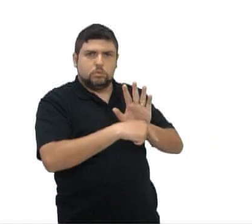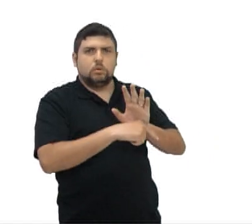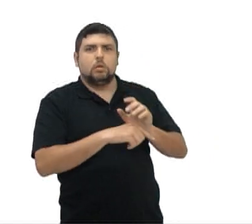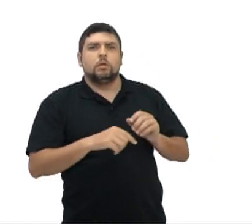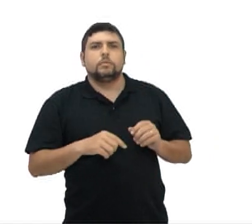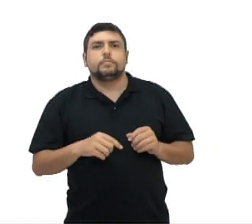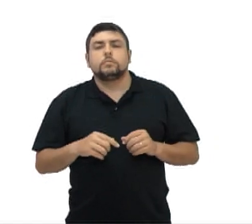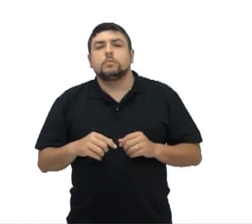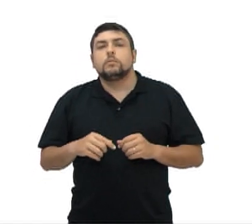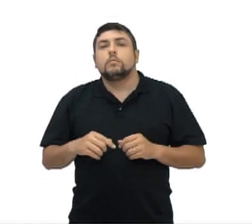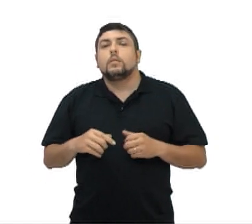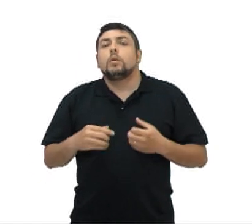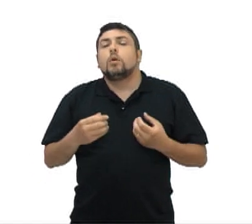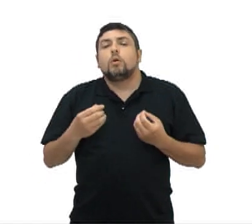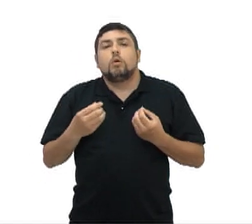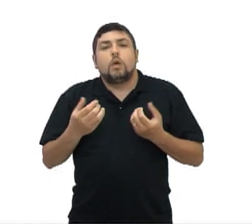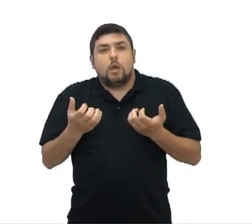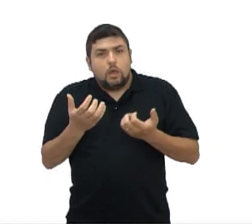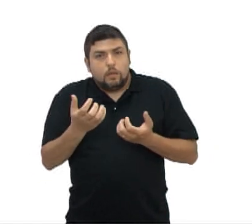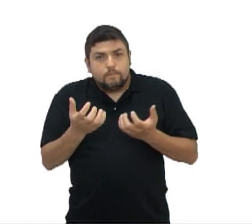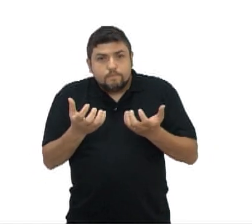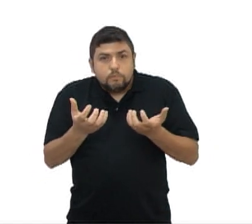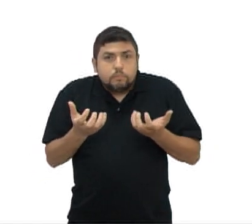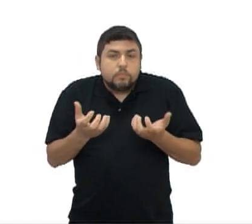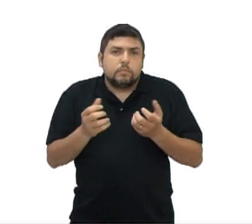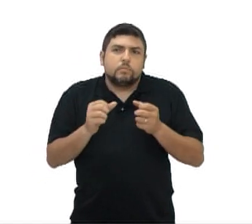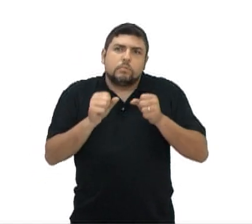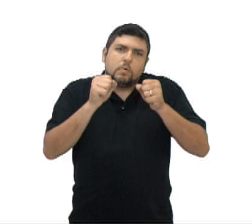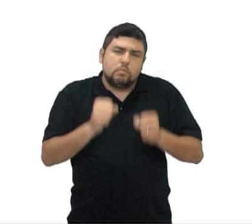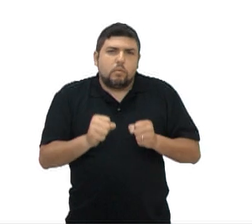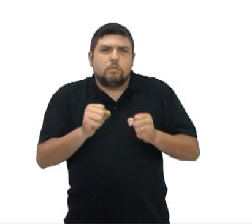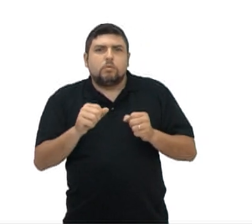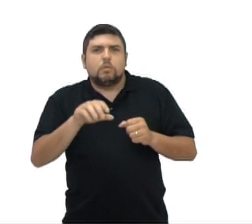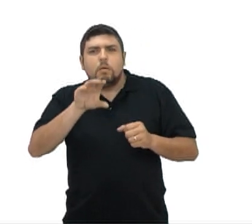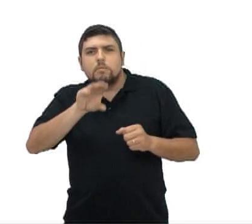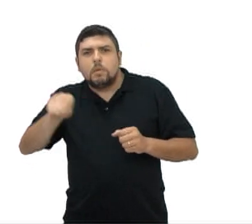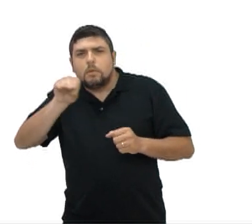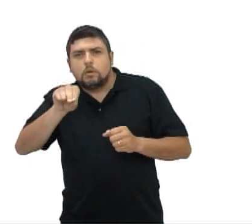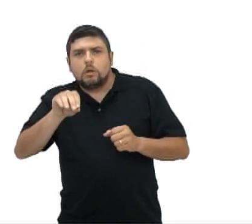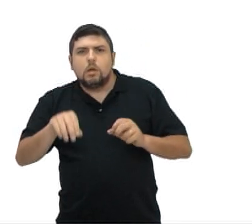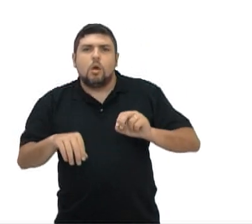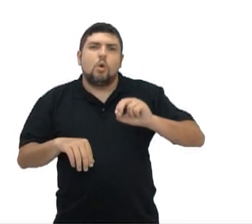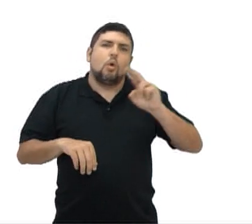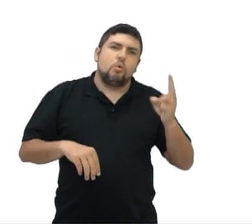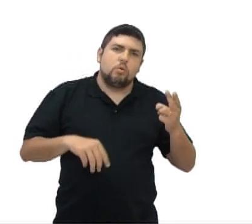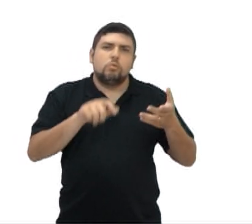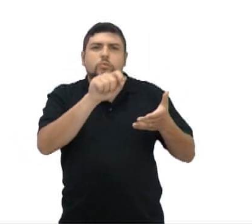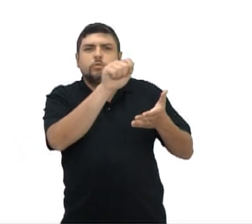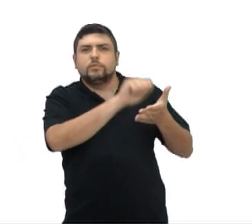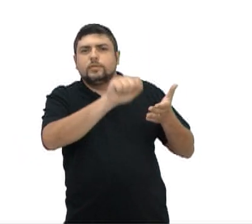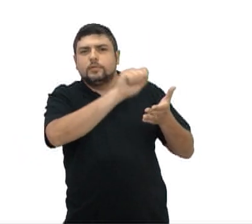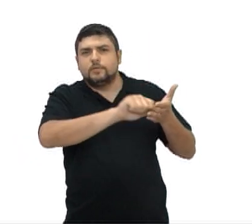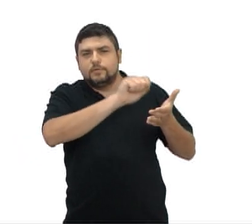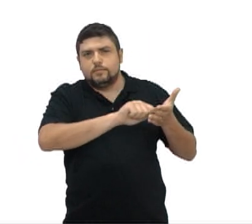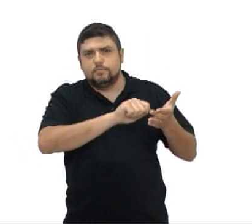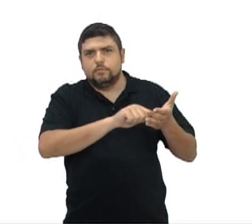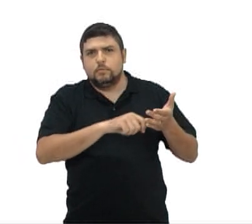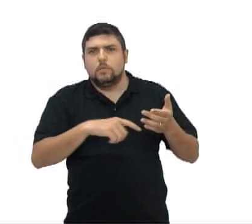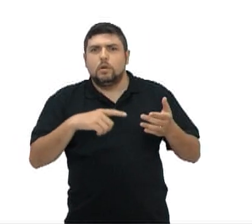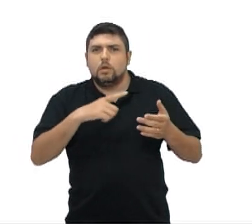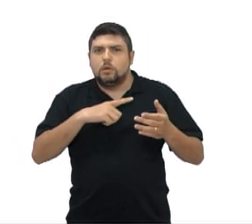Ele faz parte do domínio social da comunicação, pode ser oral ou escrito. Ele parte do princípio de que há um emissor